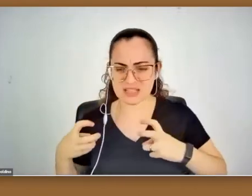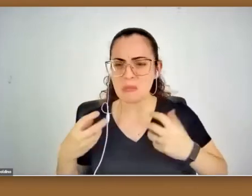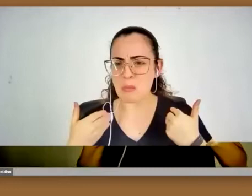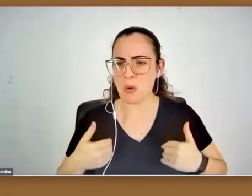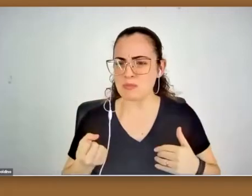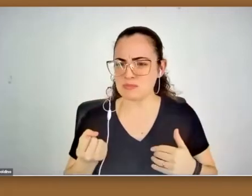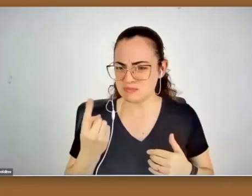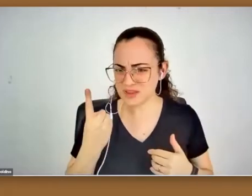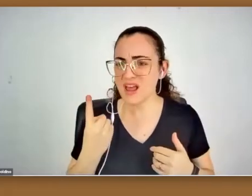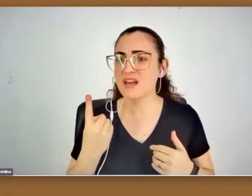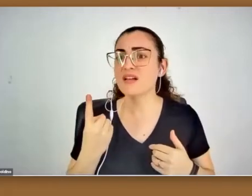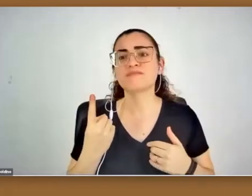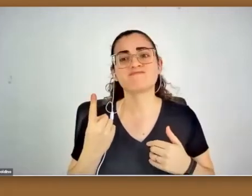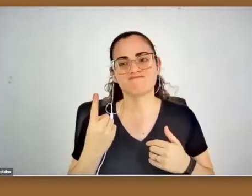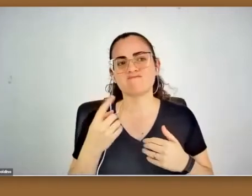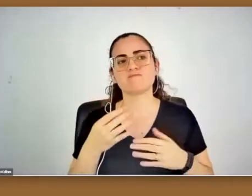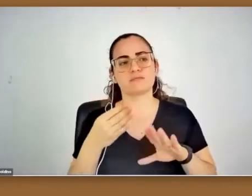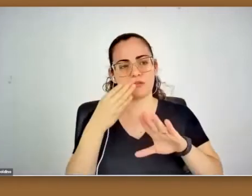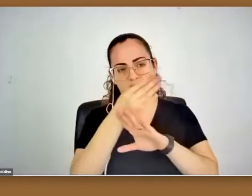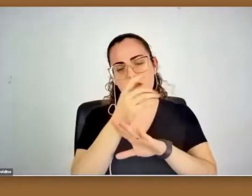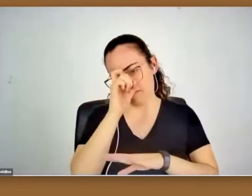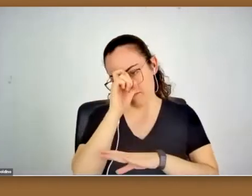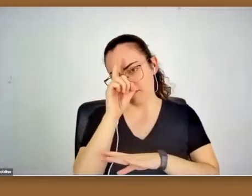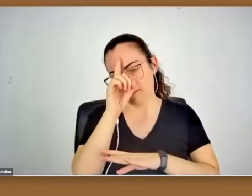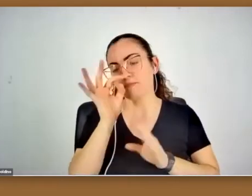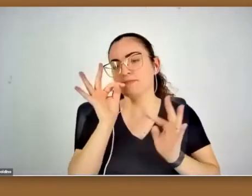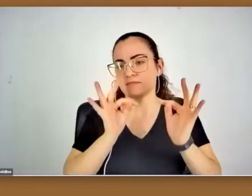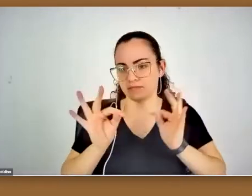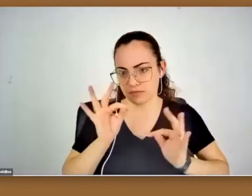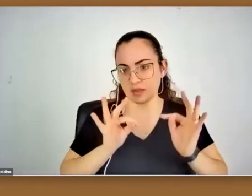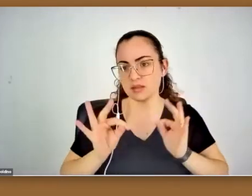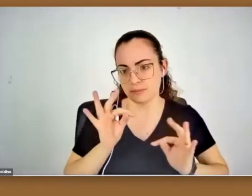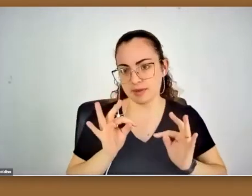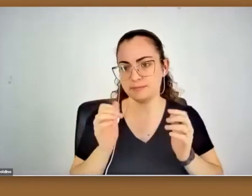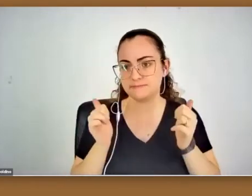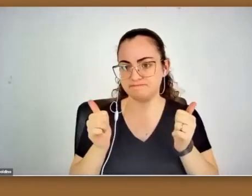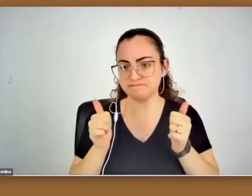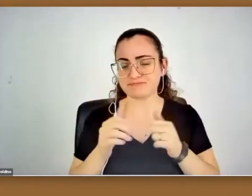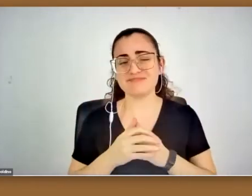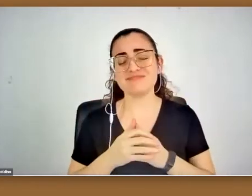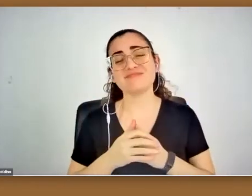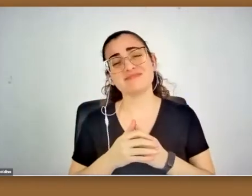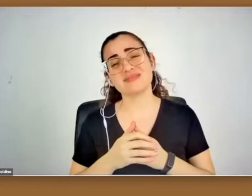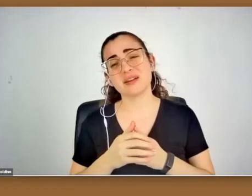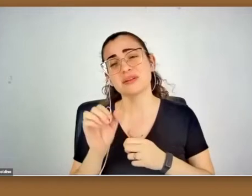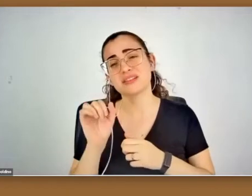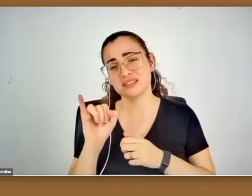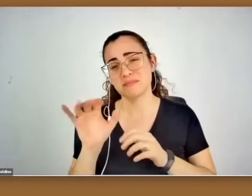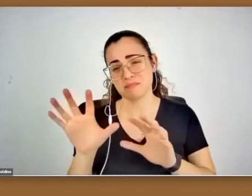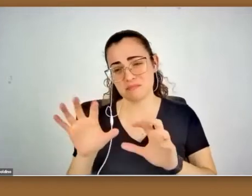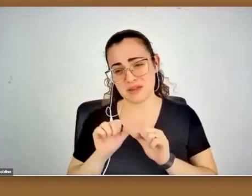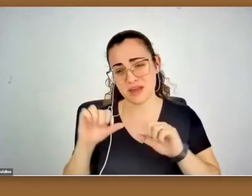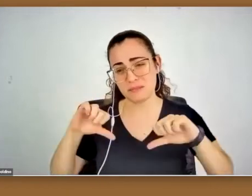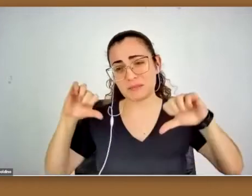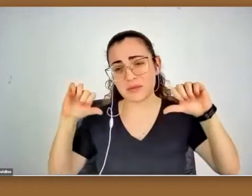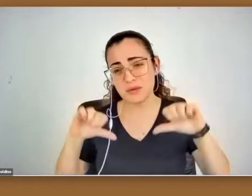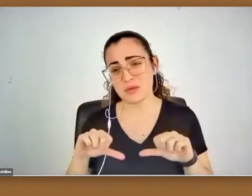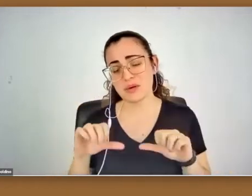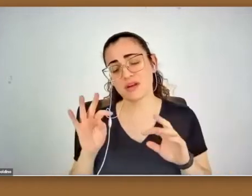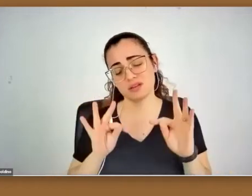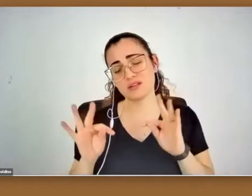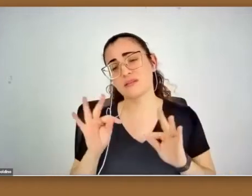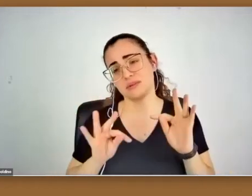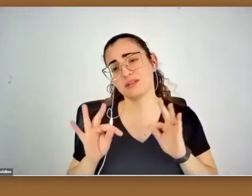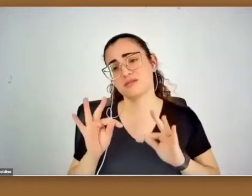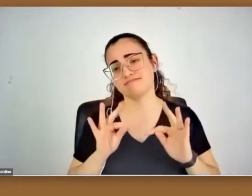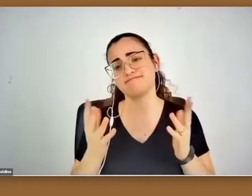iniciar o tratamento. Que pode ser simples no início, mas se você tiver um caso grave, porque você não teve o cuidado correto no